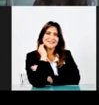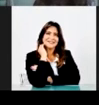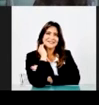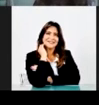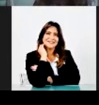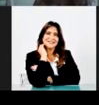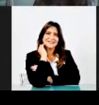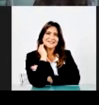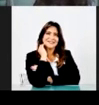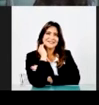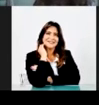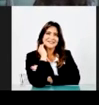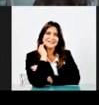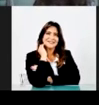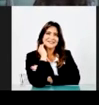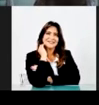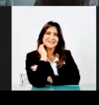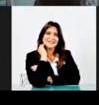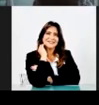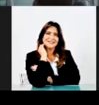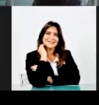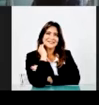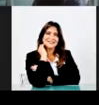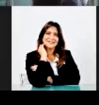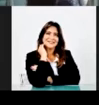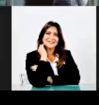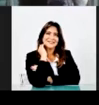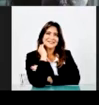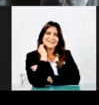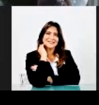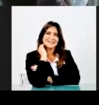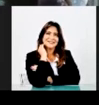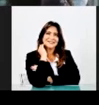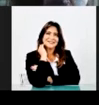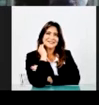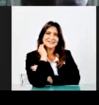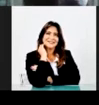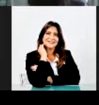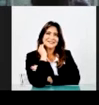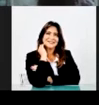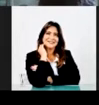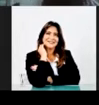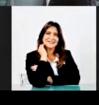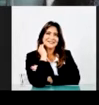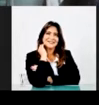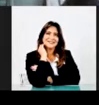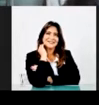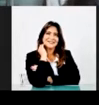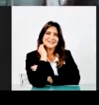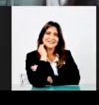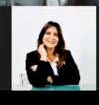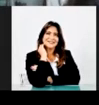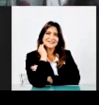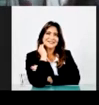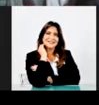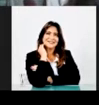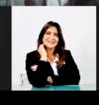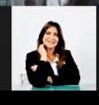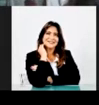pandemia ela trouxe uma coisa muito boa para a gente, né? Ela acelerou esses processos, mas ao mesmo tempo que ela foi boa, ela também foi ruim,